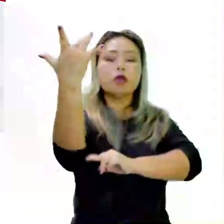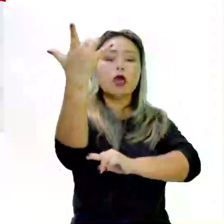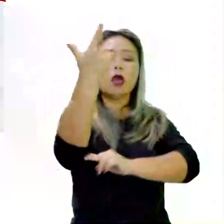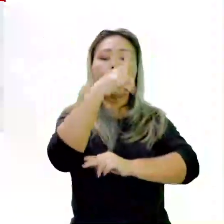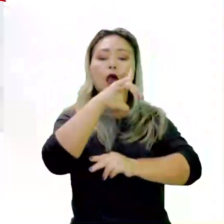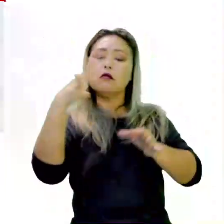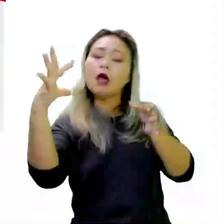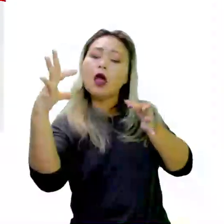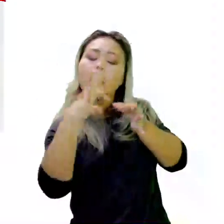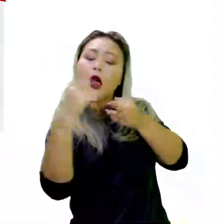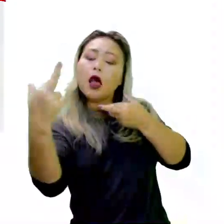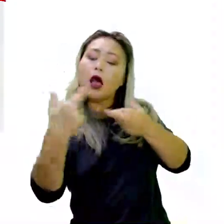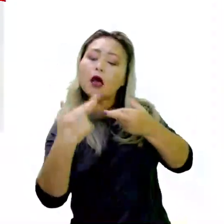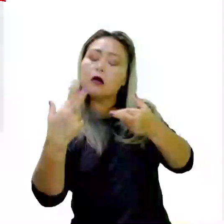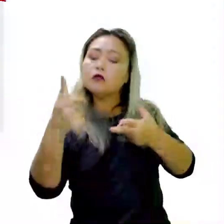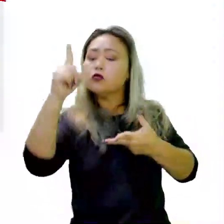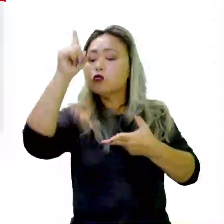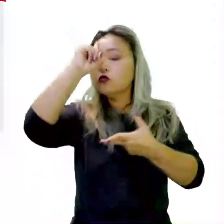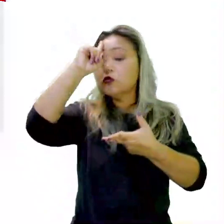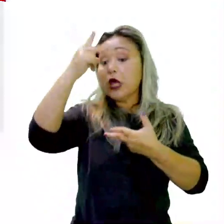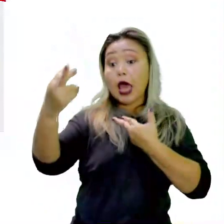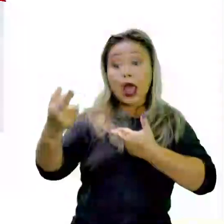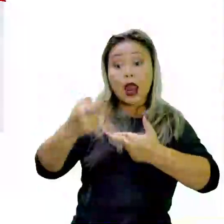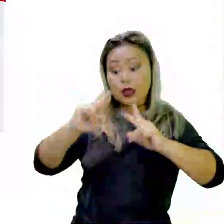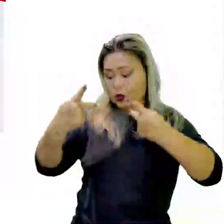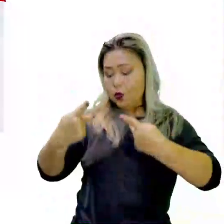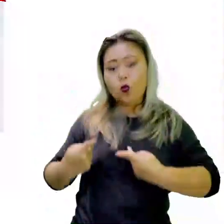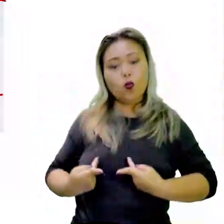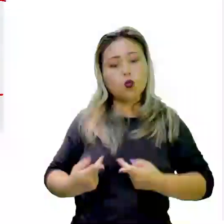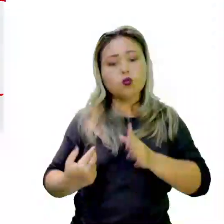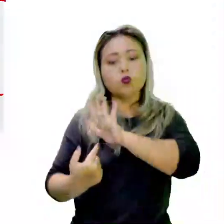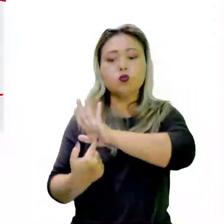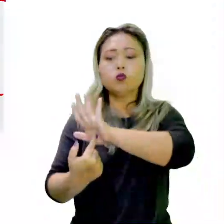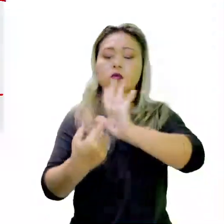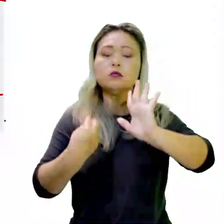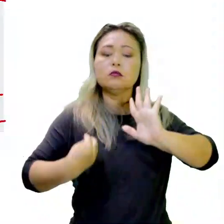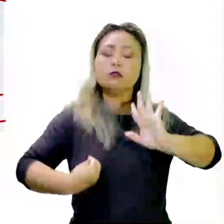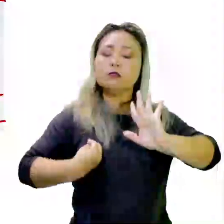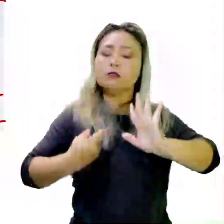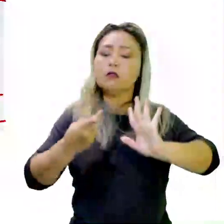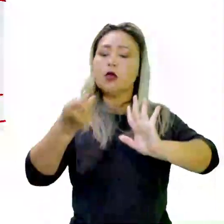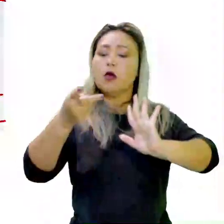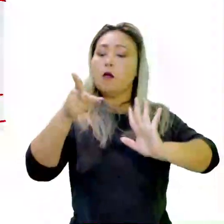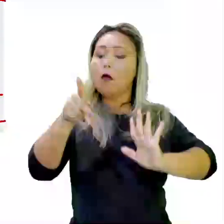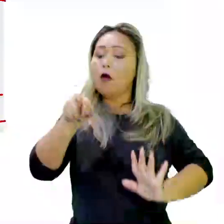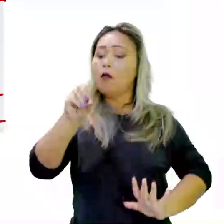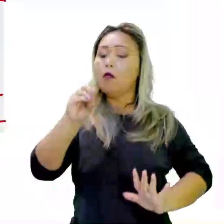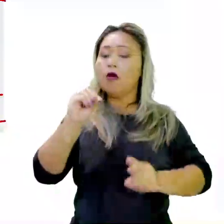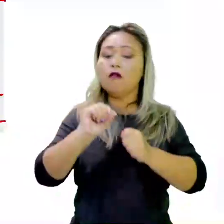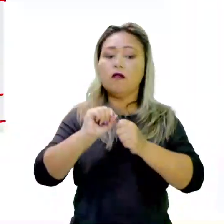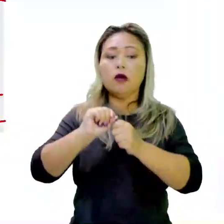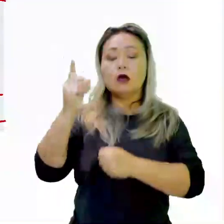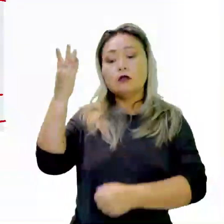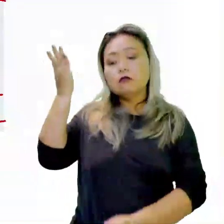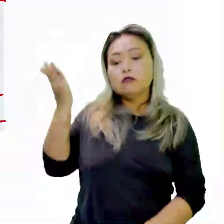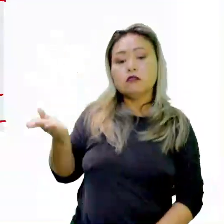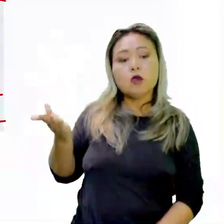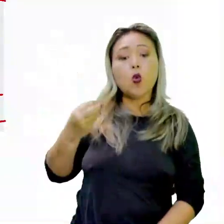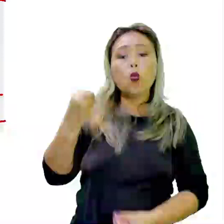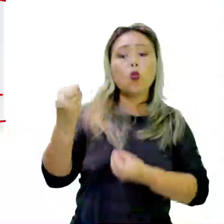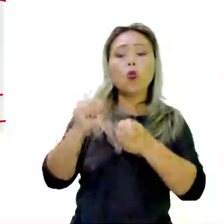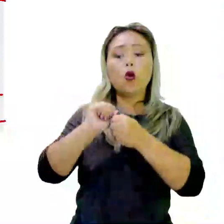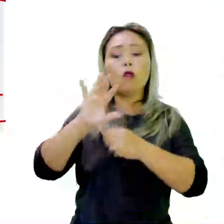então à vida cotidiana e à relação humana, representação da vida profana da aristocracia, como nós estamos observando